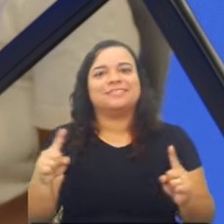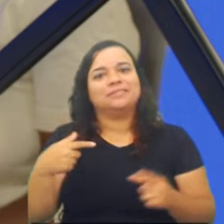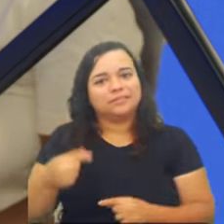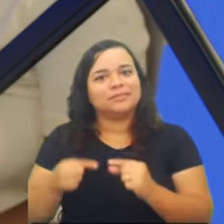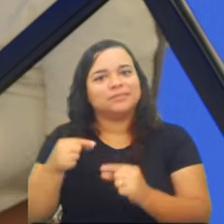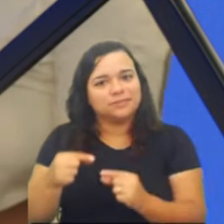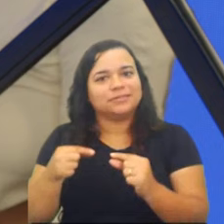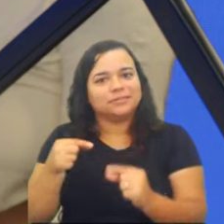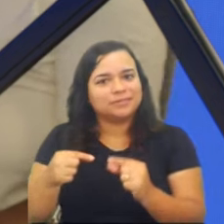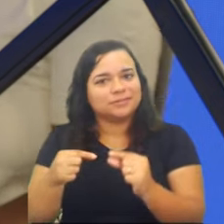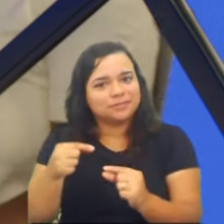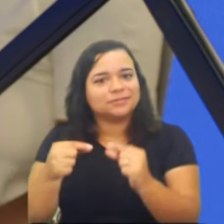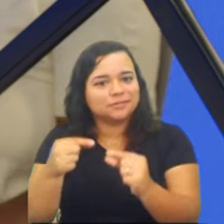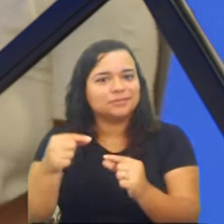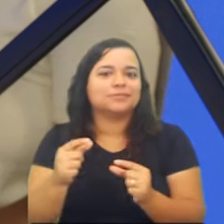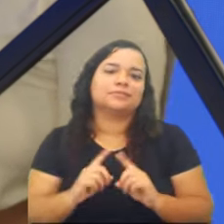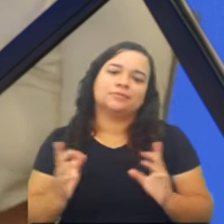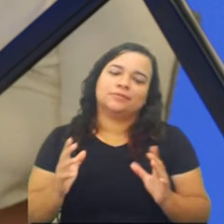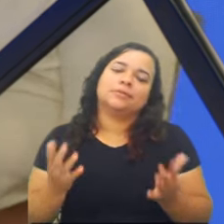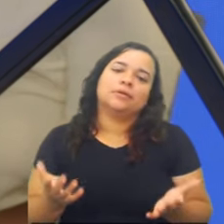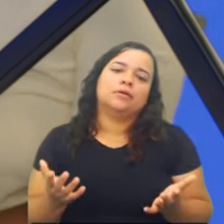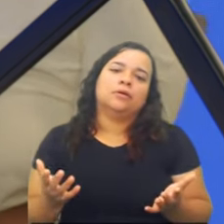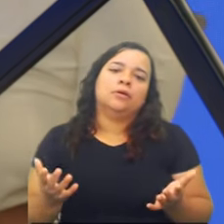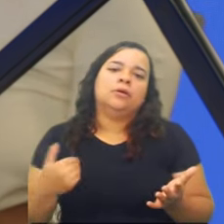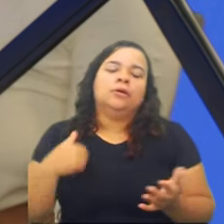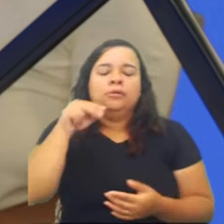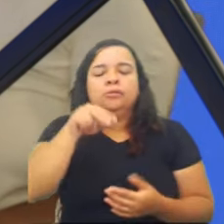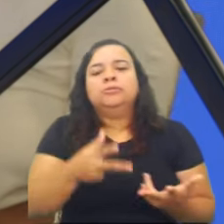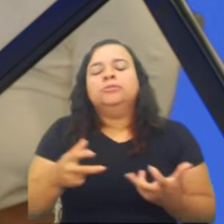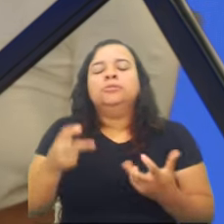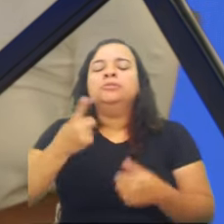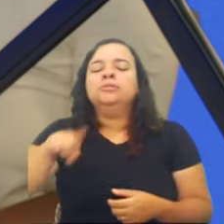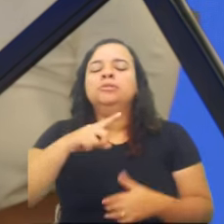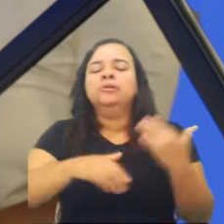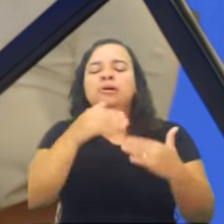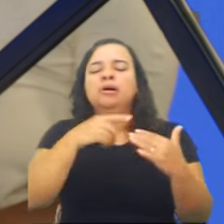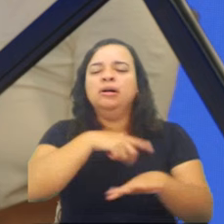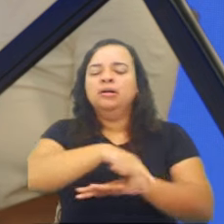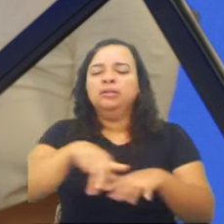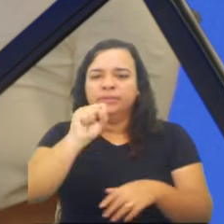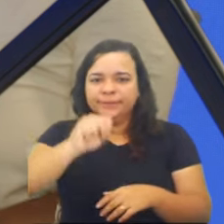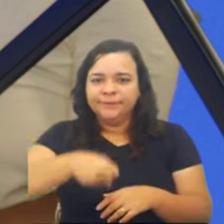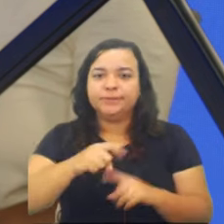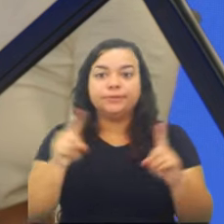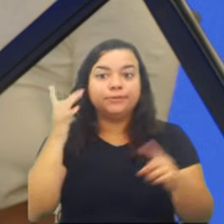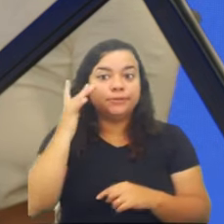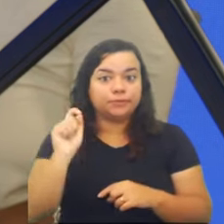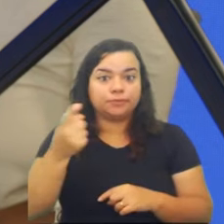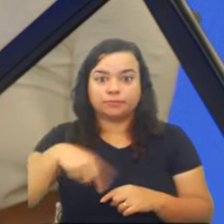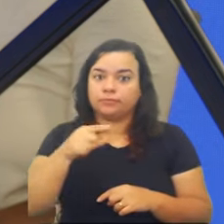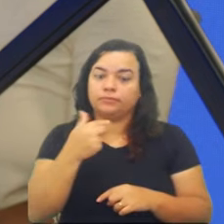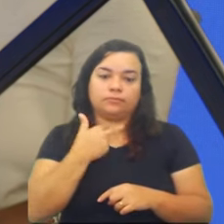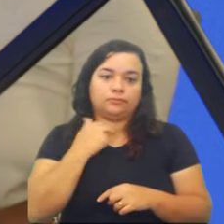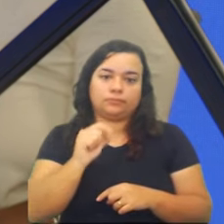F forma formiguinha faz Formigueiro então Eh eu eu vejo que a gente tem sim alguns avanços Eu acho que o que a gente